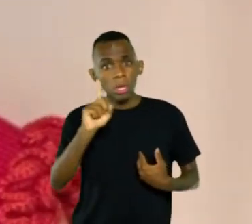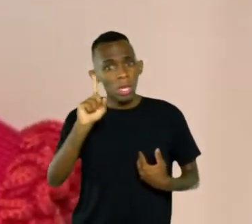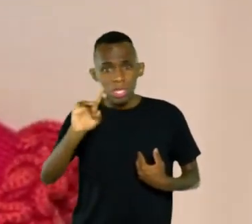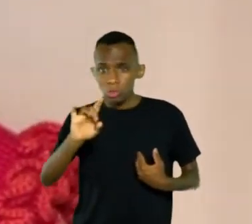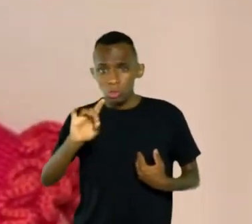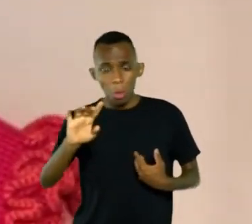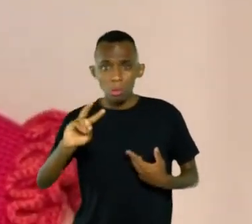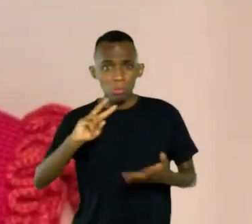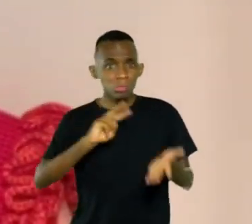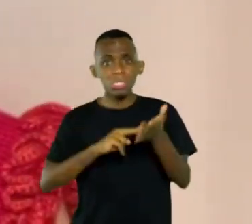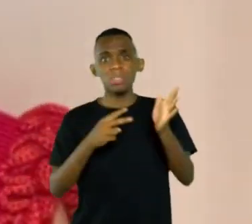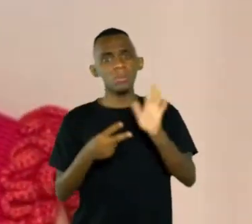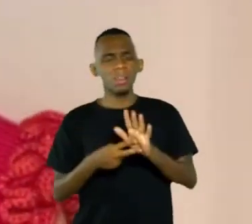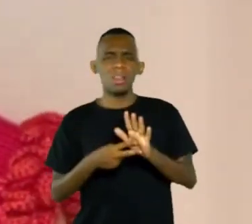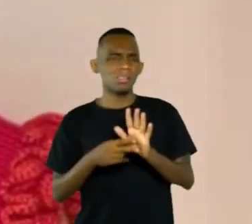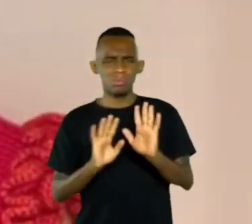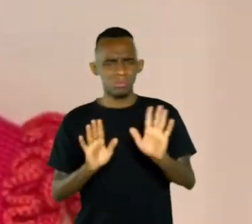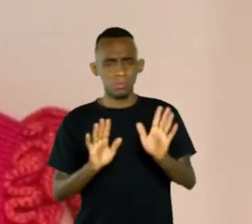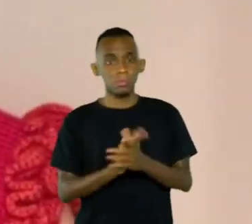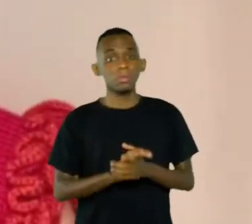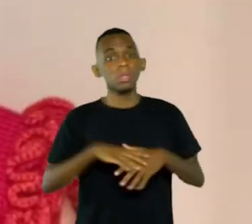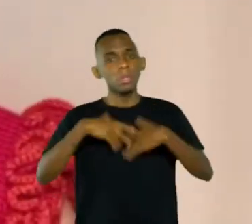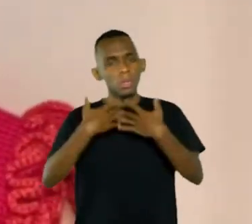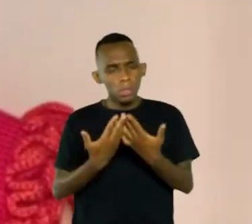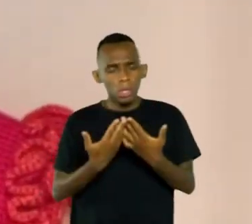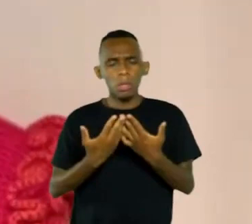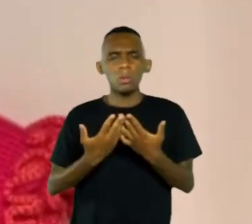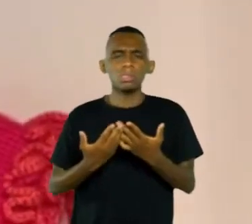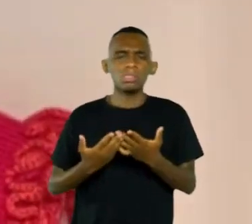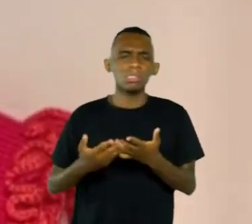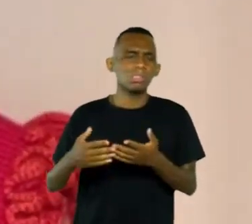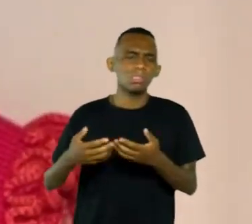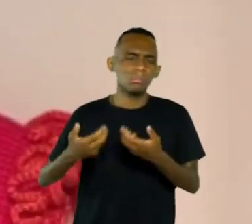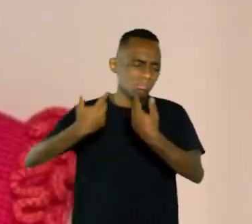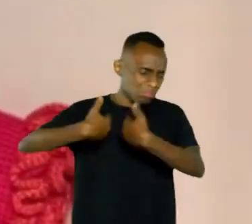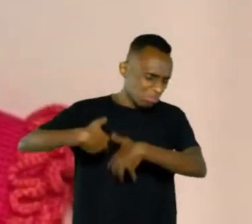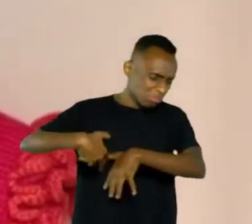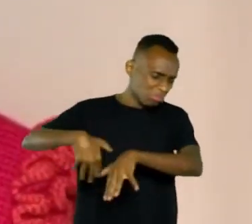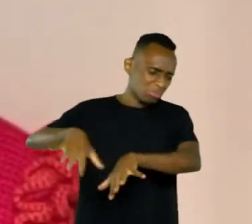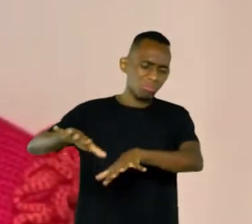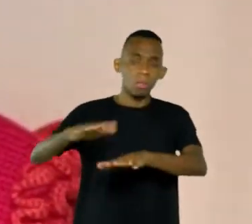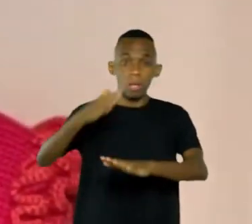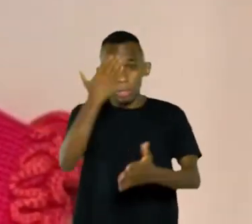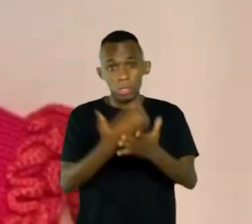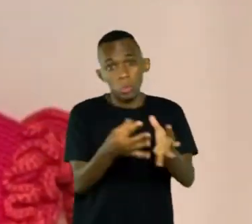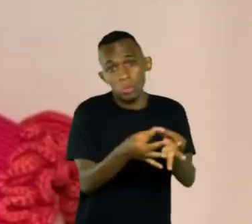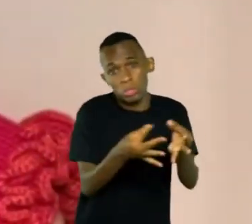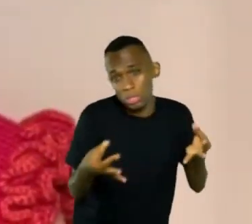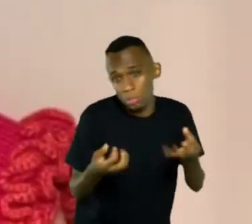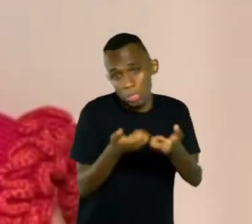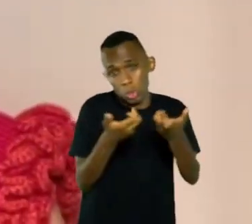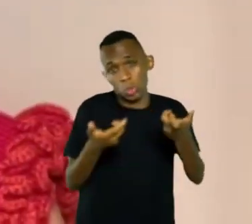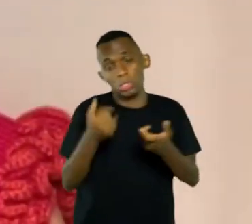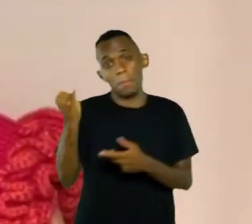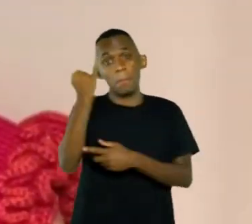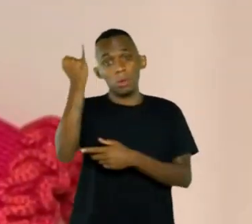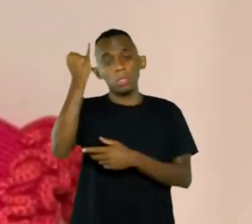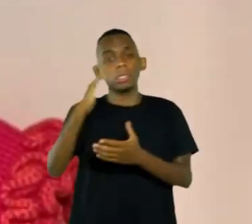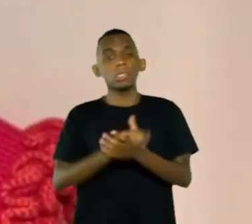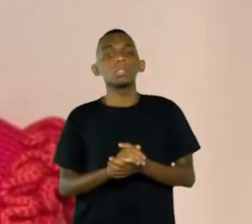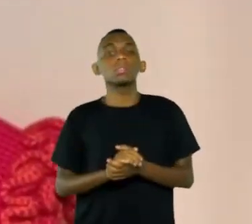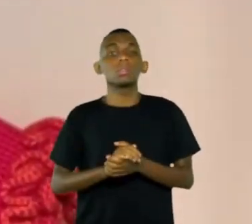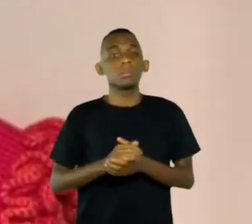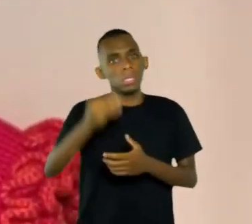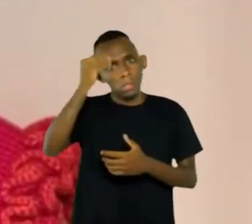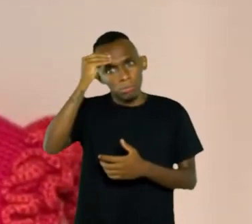pouco desse desapego, desse lidar com a impermanência, desse lidar com a simplicidade, com o essencial, que a maturidade também talvez esteja